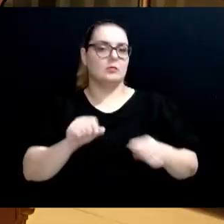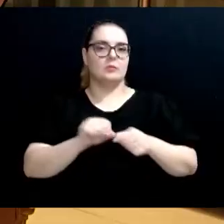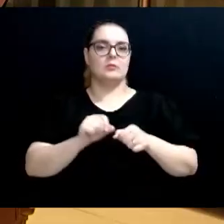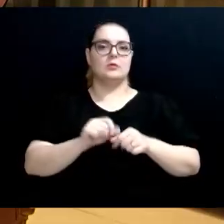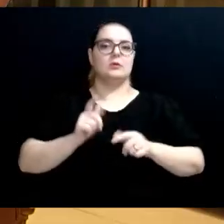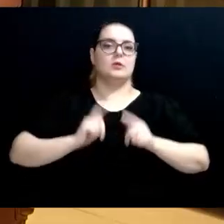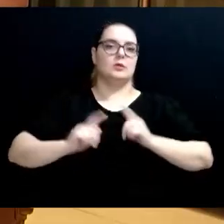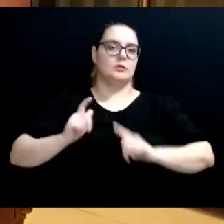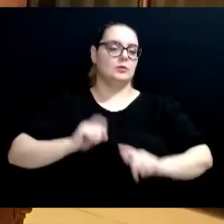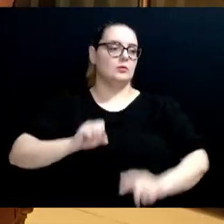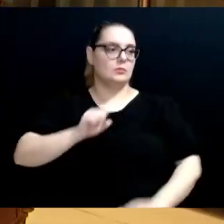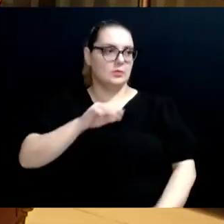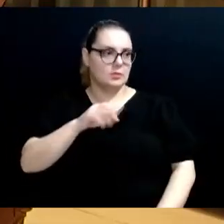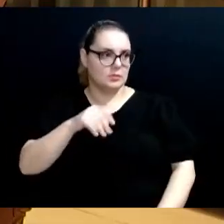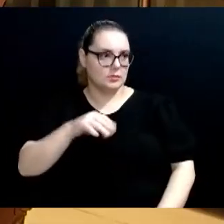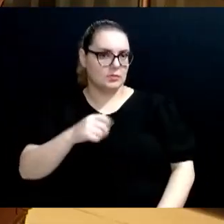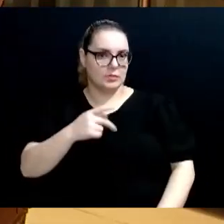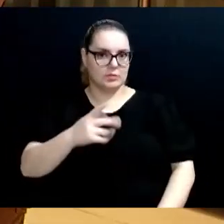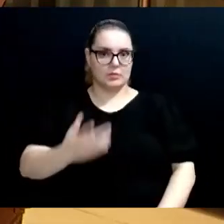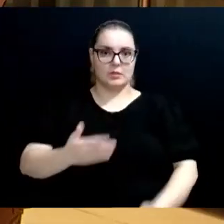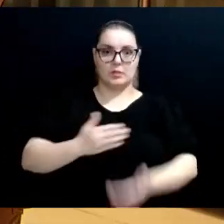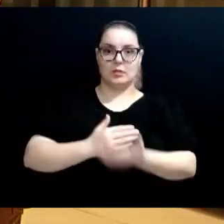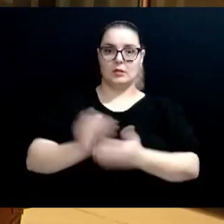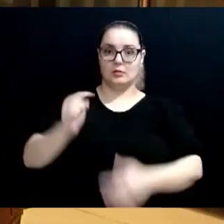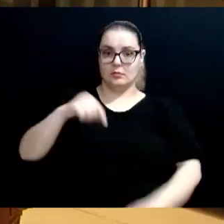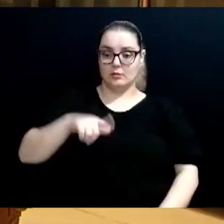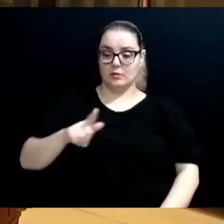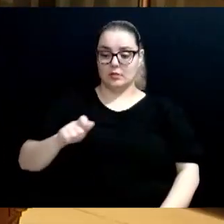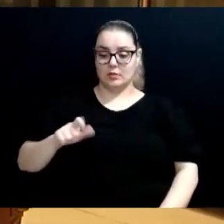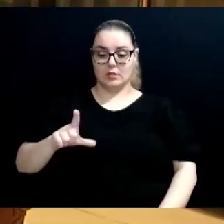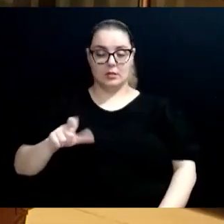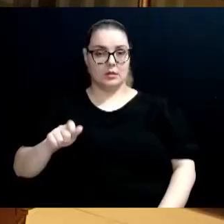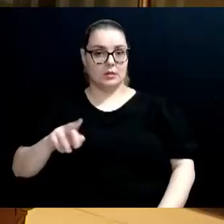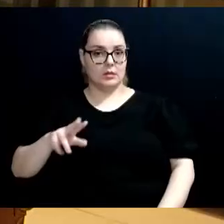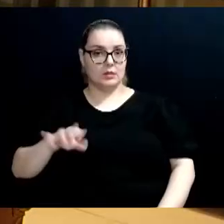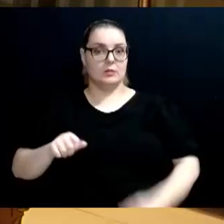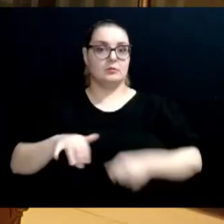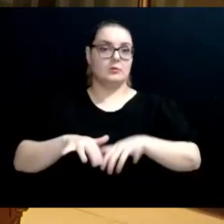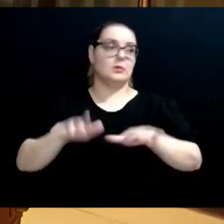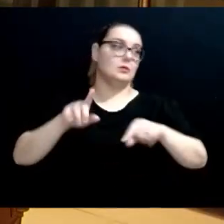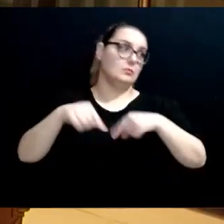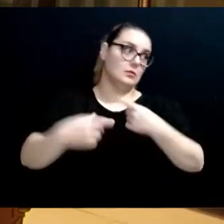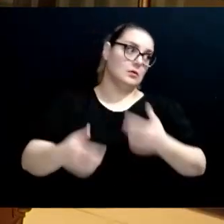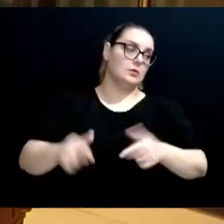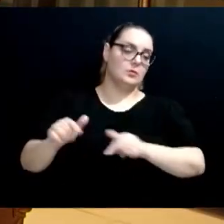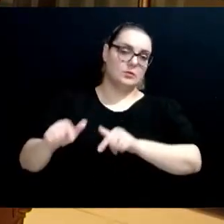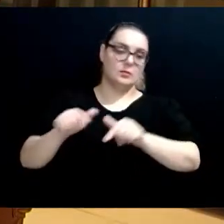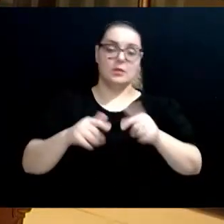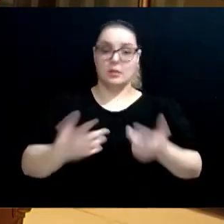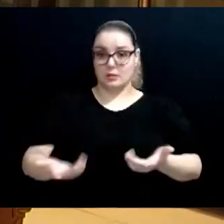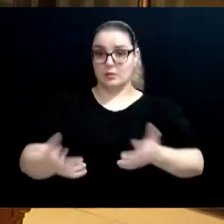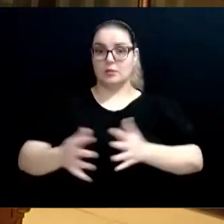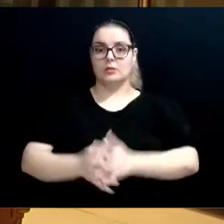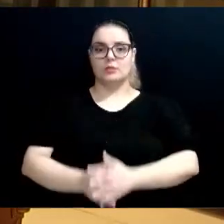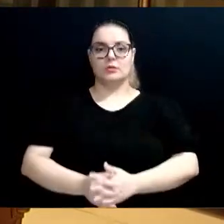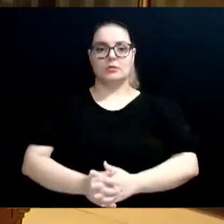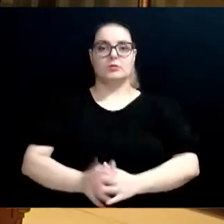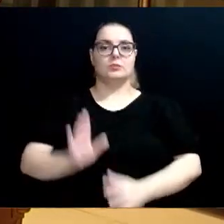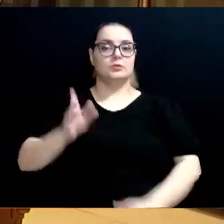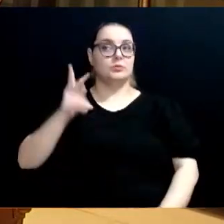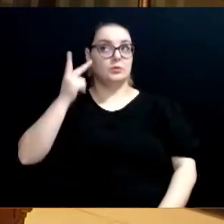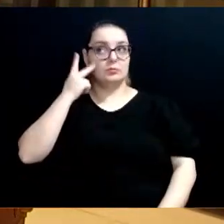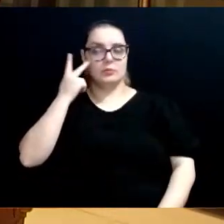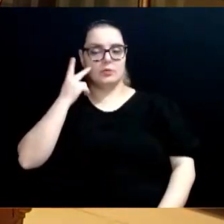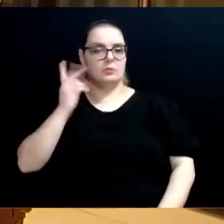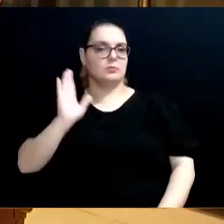para a encomenda chegar. Para poder produzir. Agora não, ele tem que fazer a gestão do estoque dele. E a gente começou aqui no Galeria, mas a gente expandiu